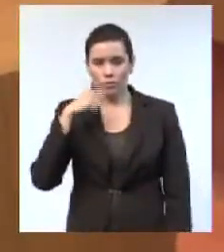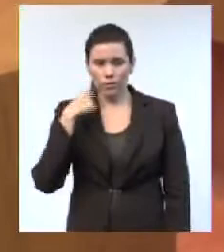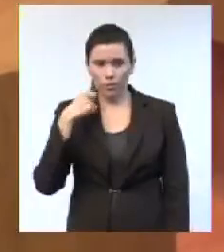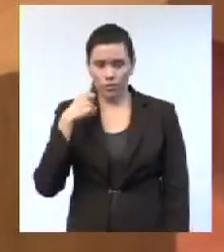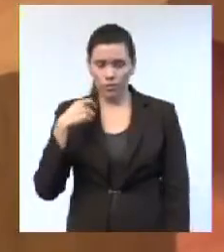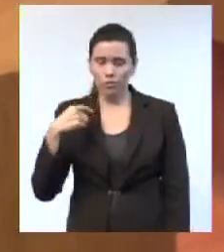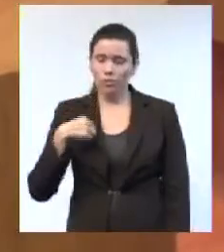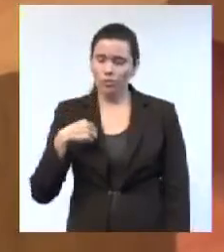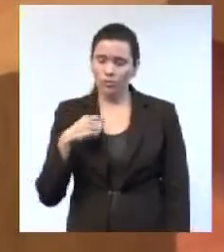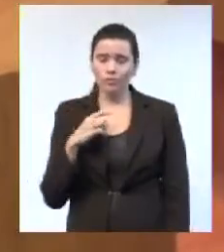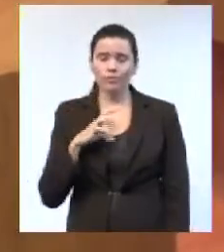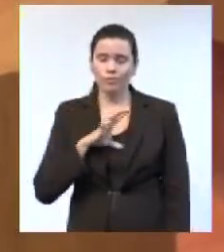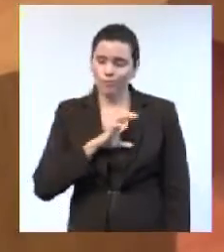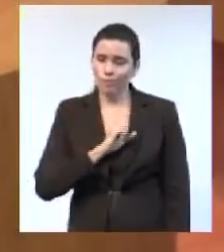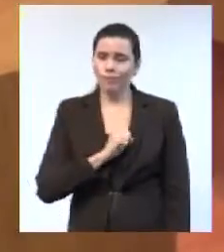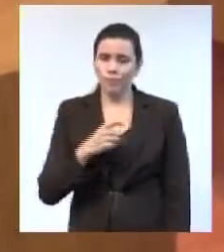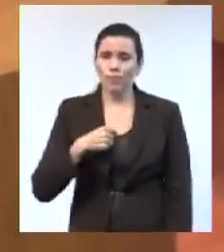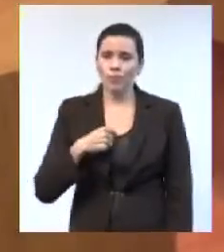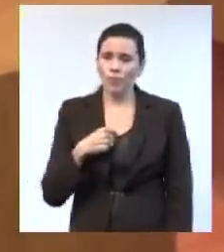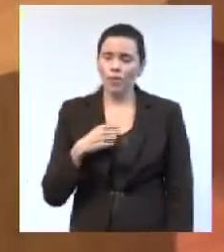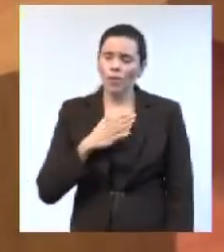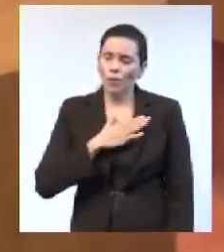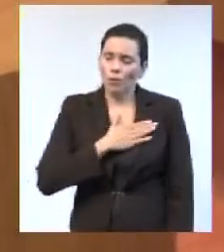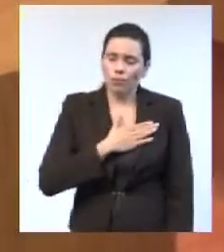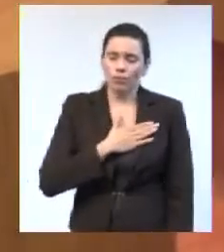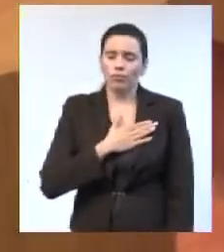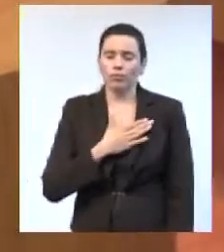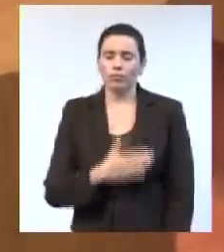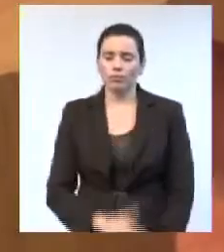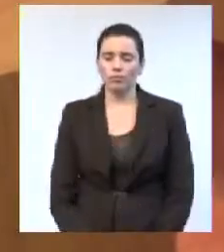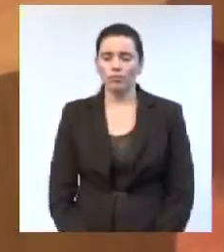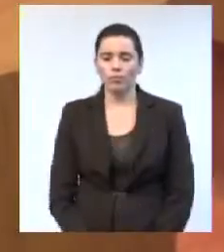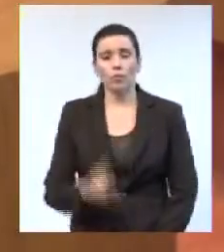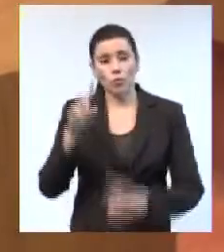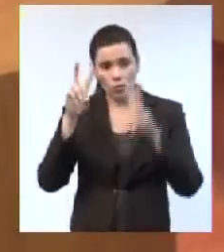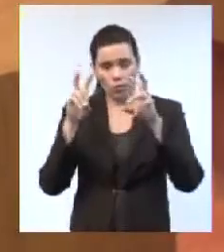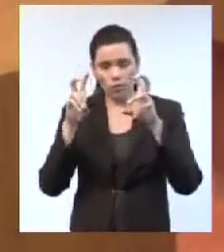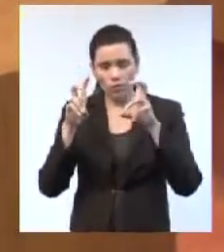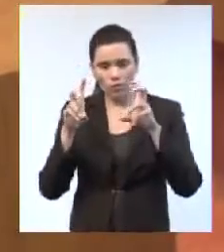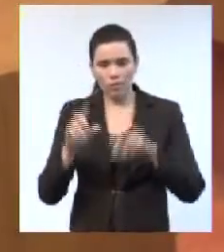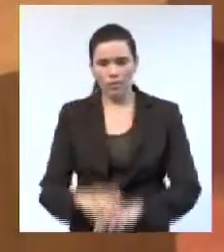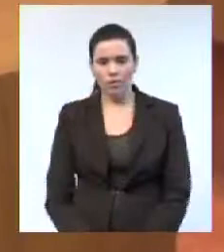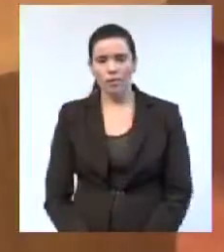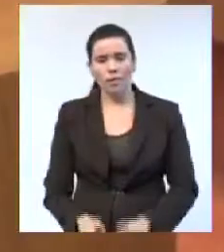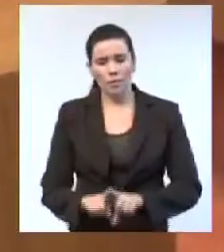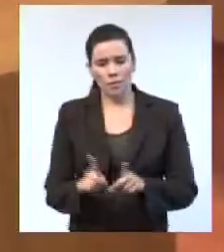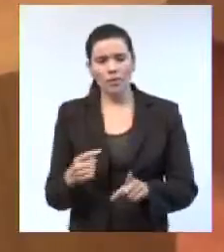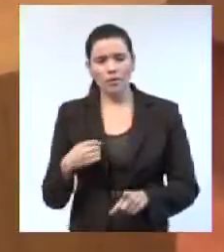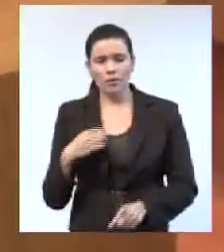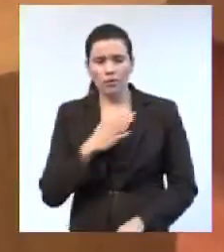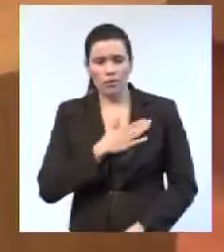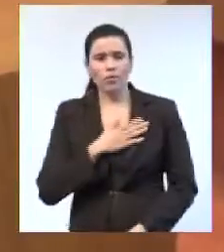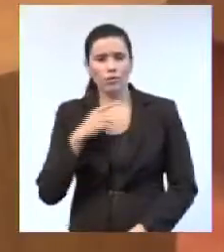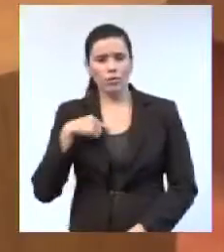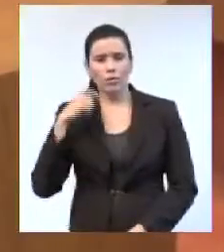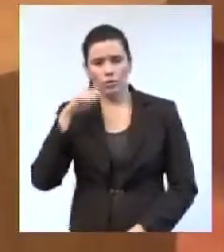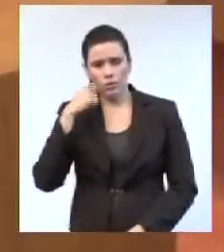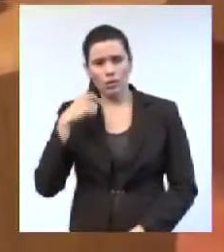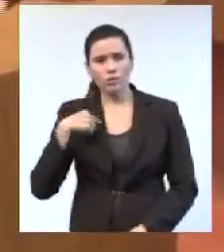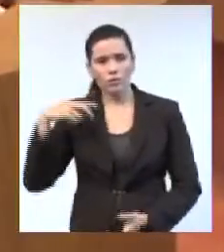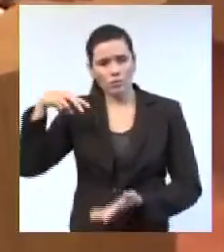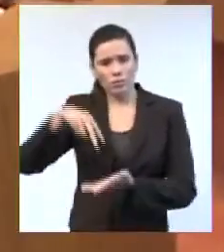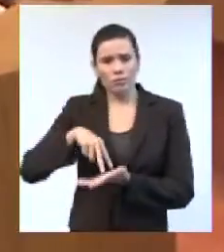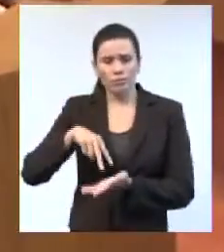algo tão inimaginário que sequer ia discutir esse assunto. Mas como sou advogado e gosto do debate, estou na tribuna aqui discutindo